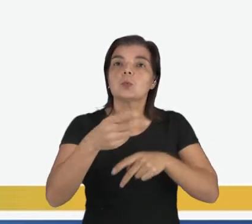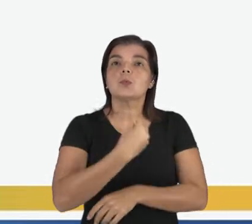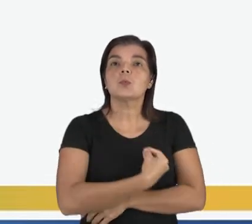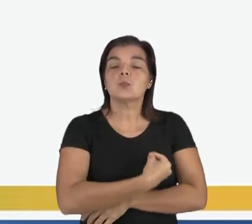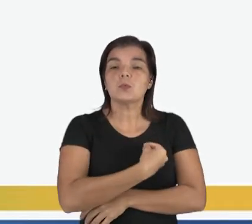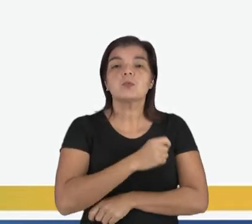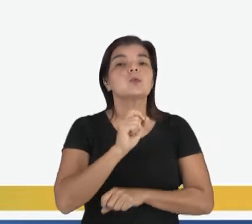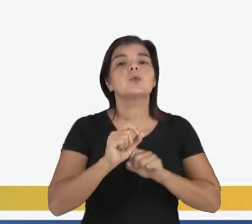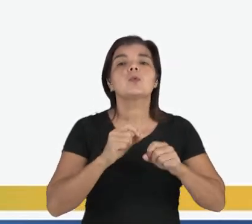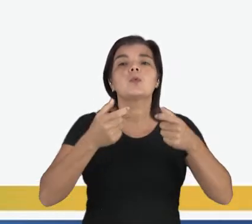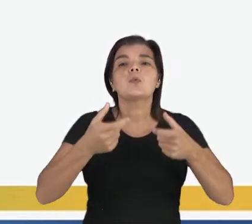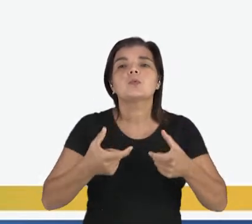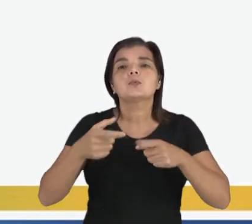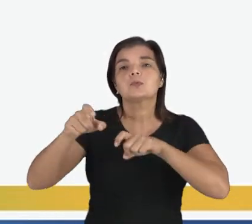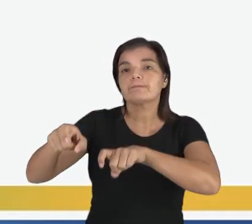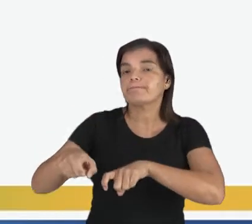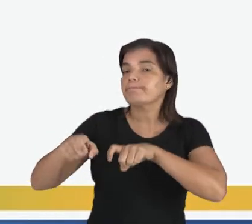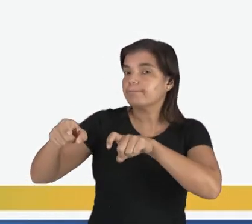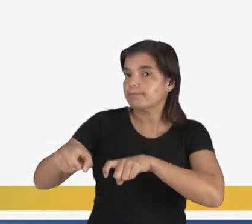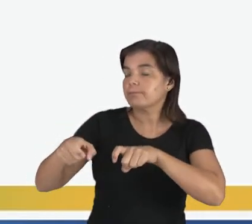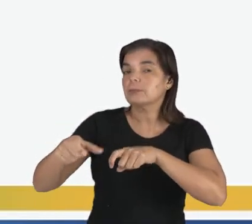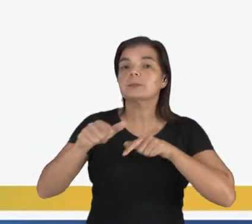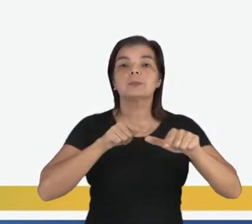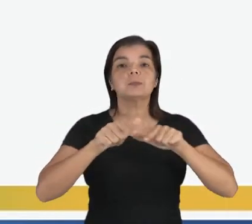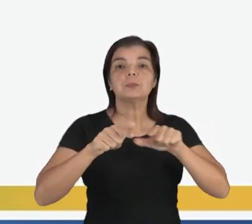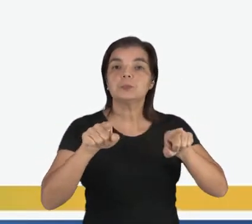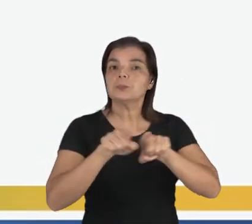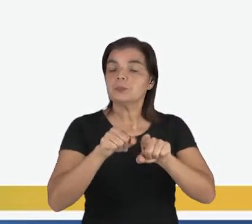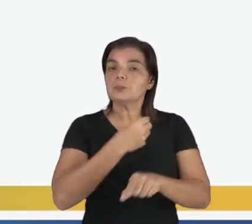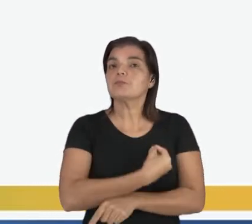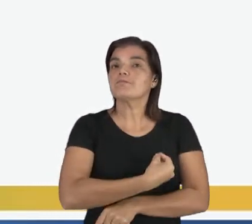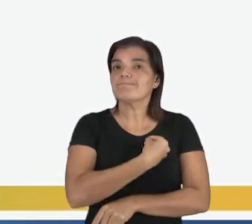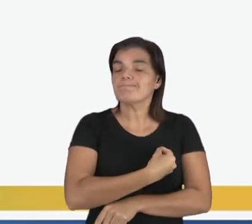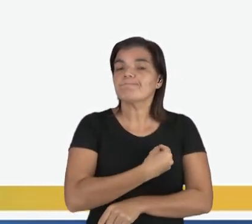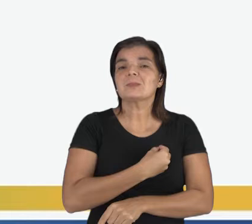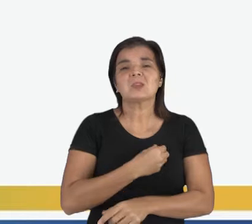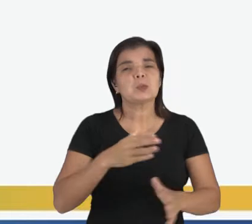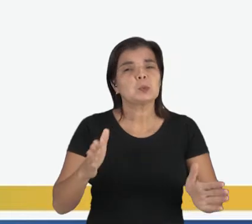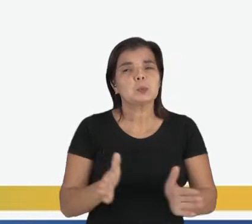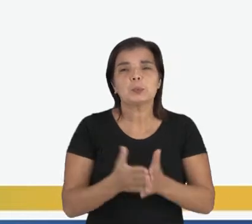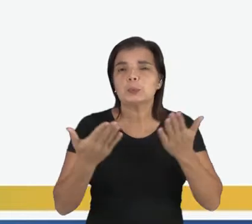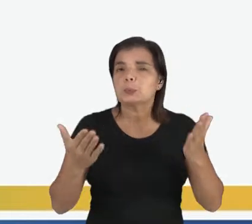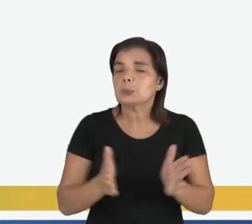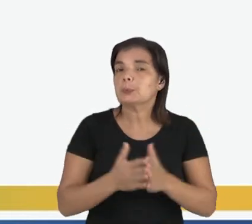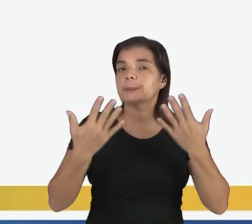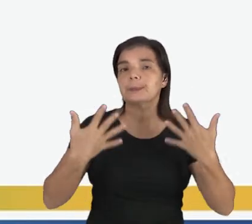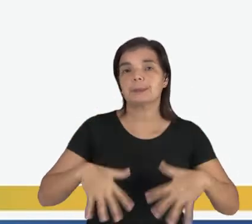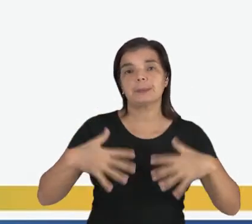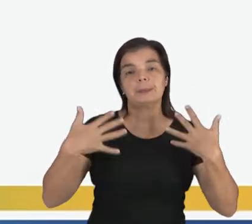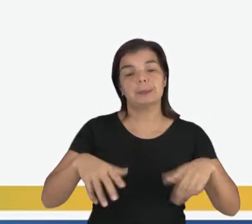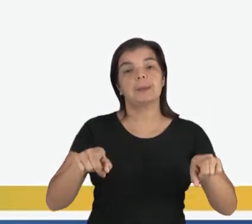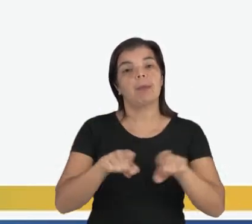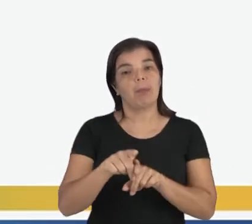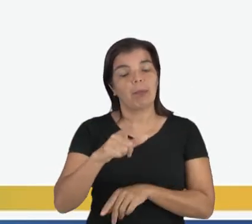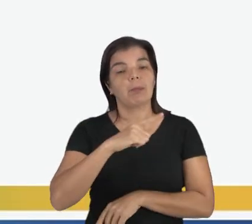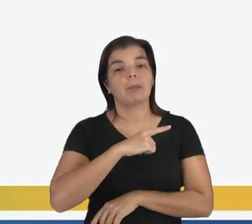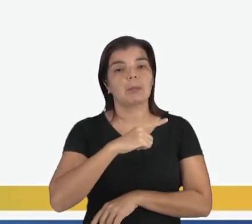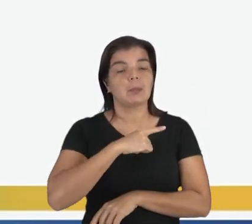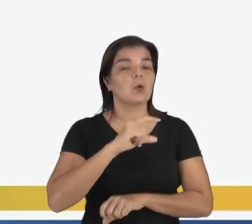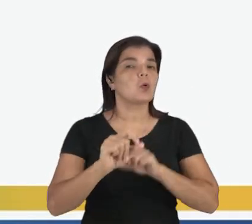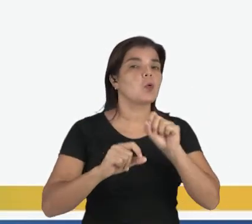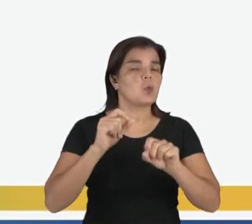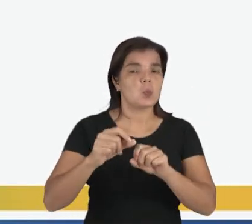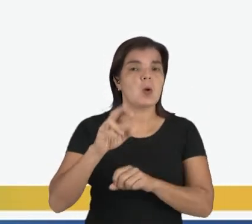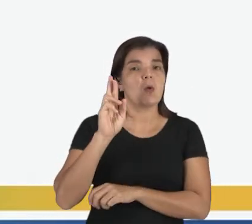no campo. E esses trabalhadores rurais, eles viviam em extrema miséria e pobreza, né? Então, a gente tem aí